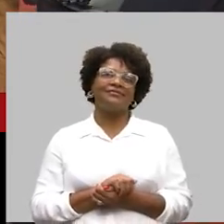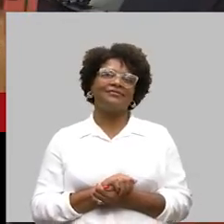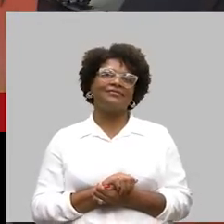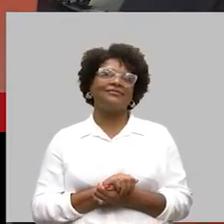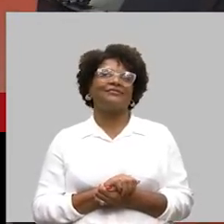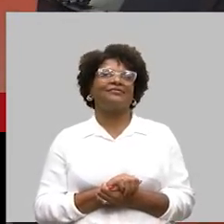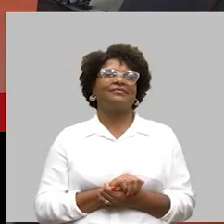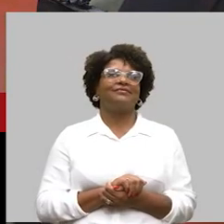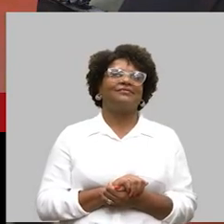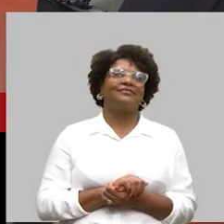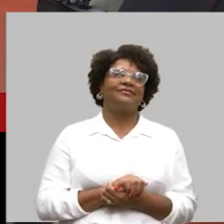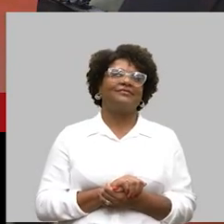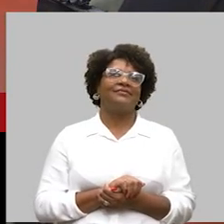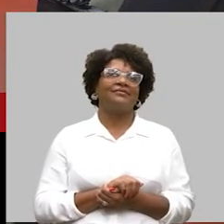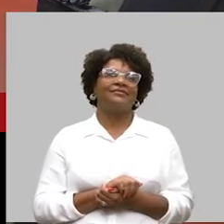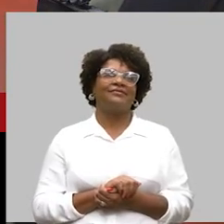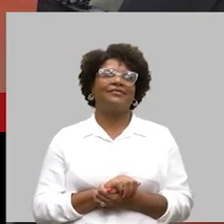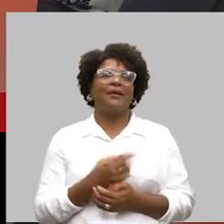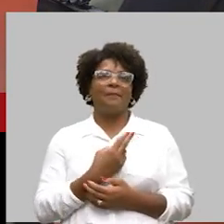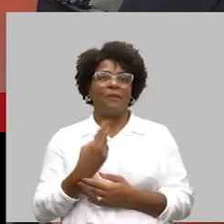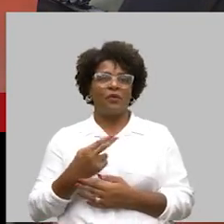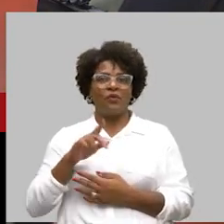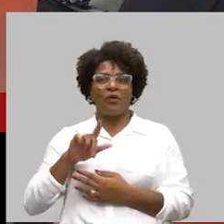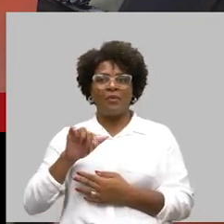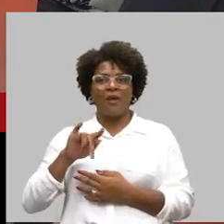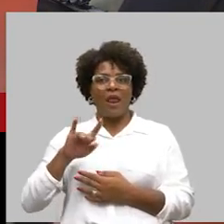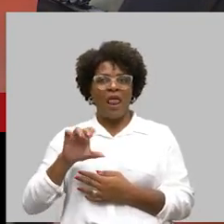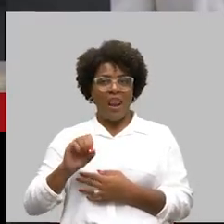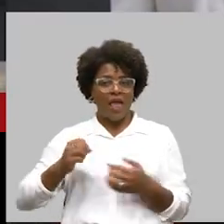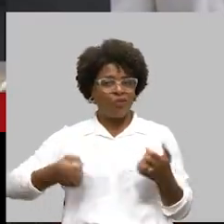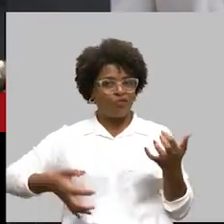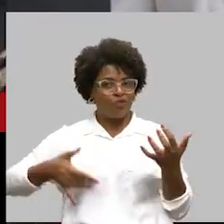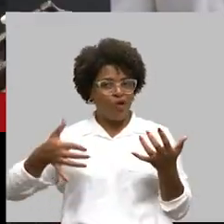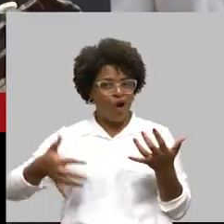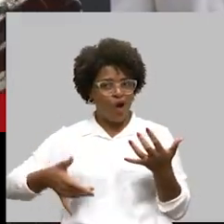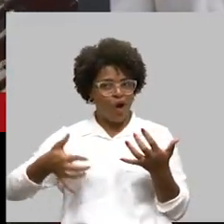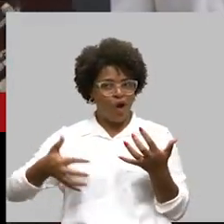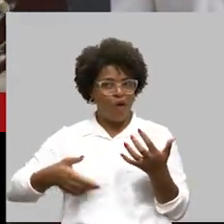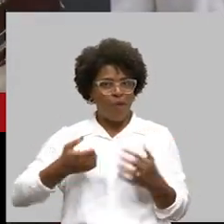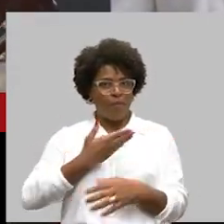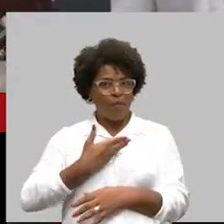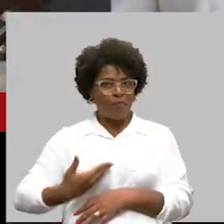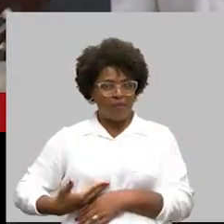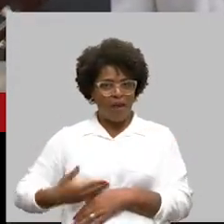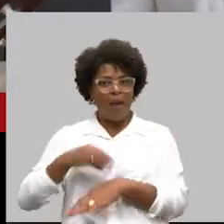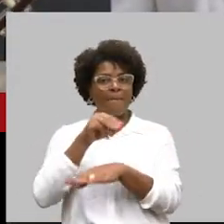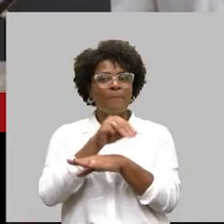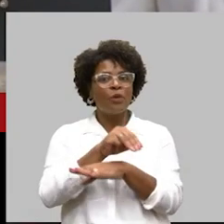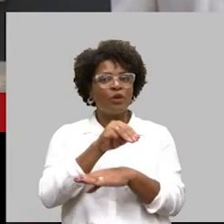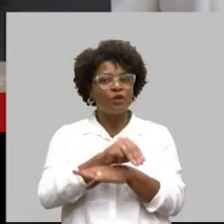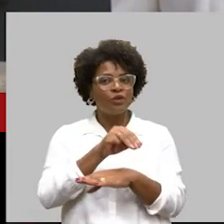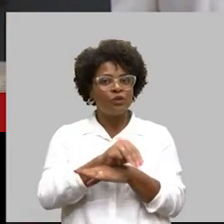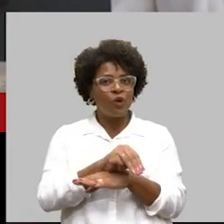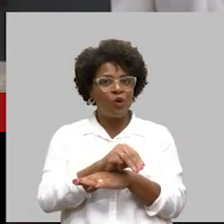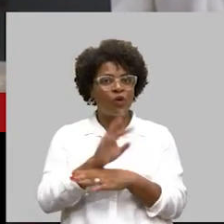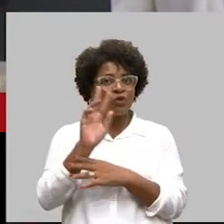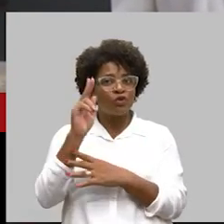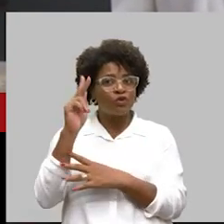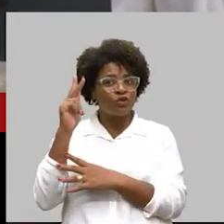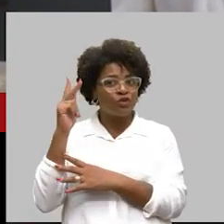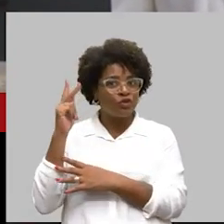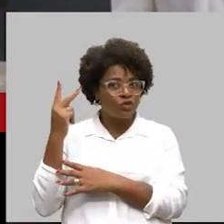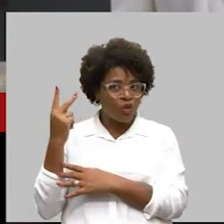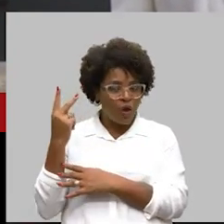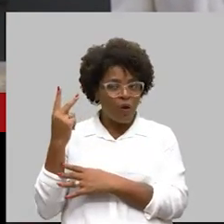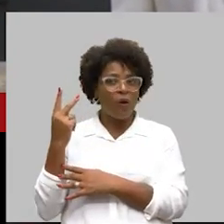coração eu sou Leleco tocador Popular monitor de história de algumas das efas na Efa Paulo